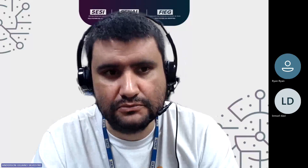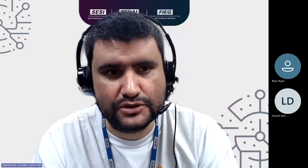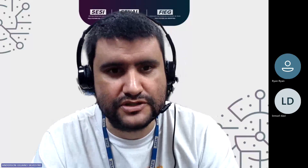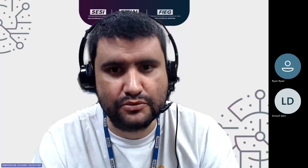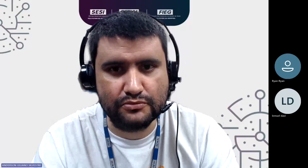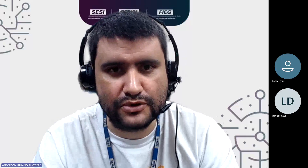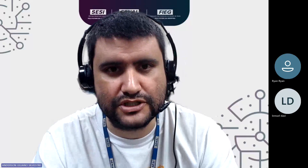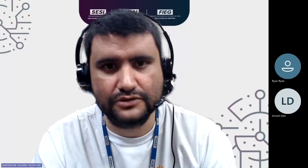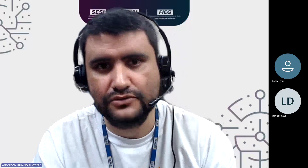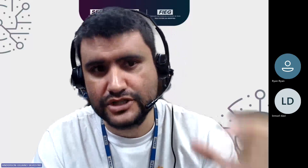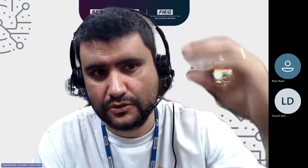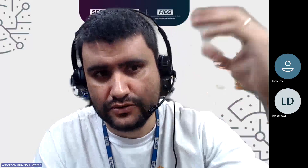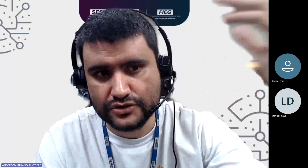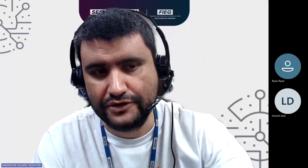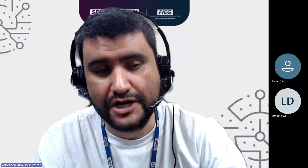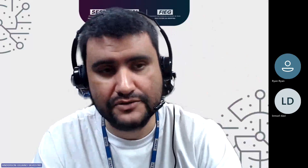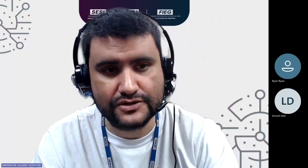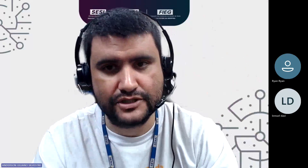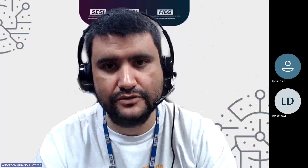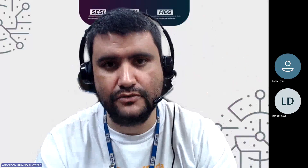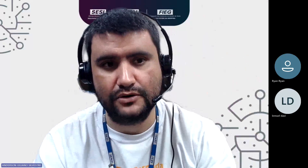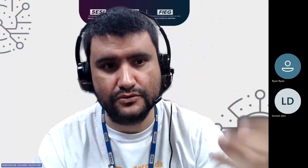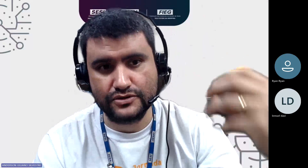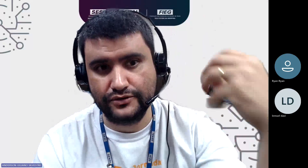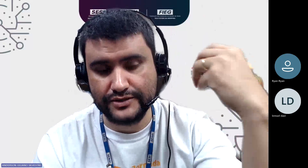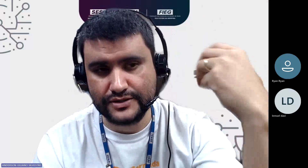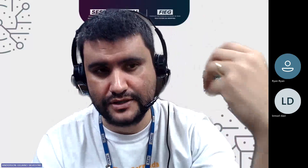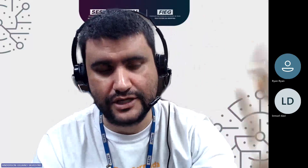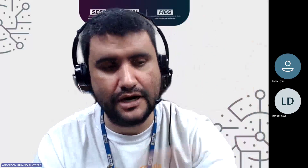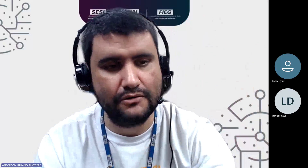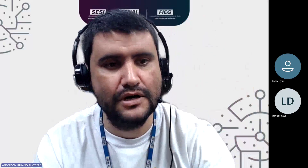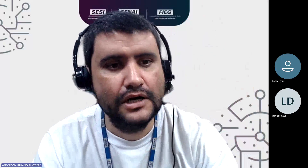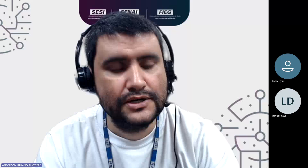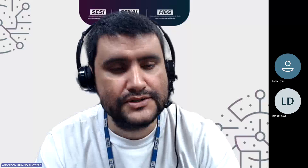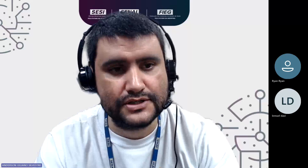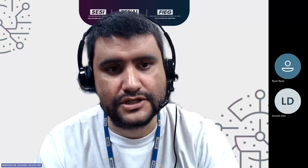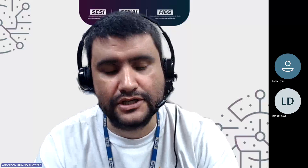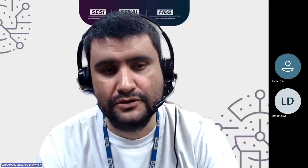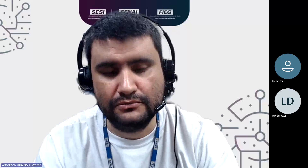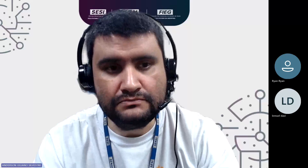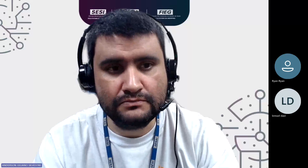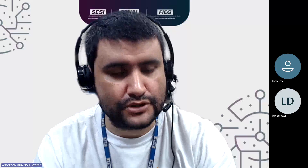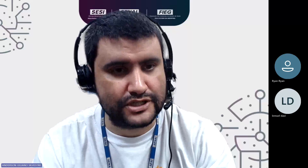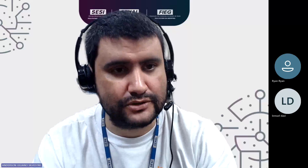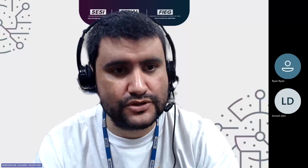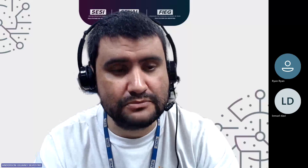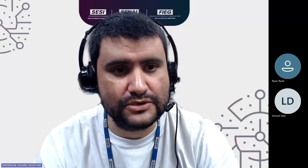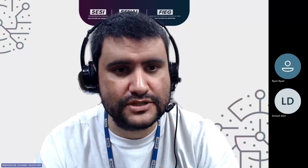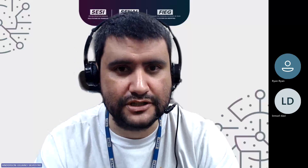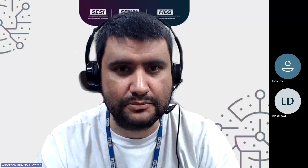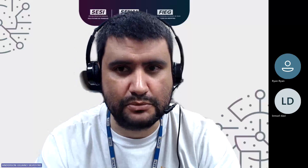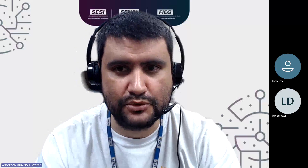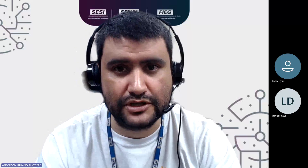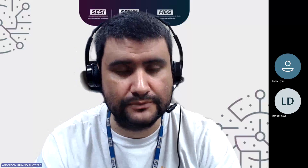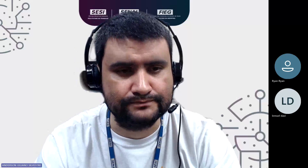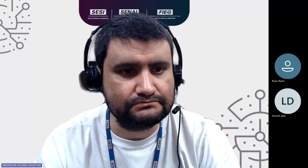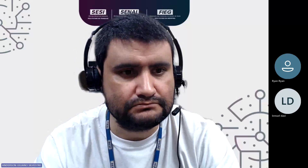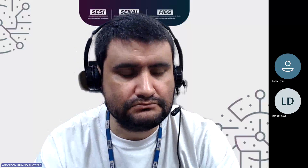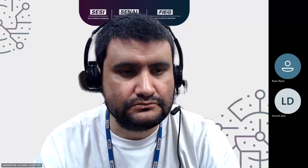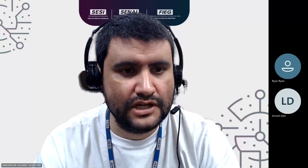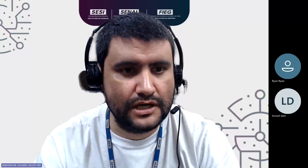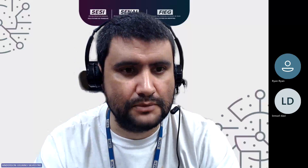né? Então, por exemplo, um projeto de ar-condicionado, seja ele um ar-condicionado central, seja ele um, um projeto simples, né? Até para